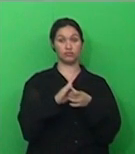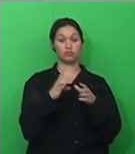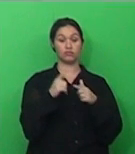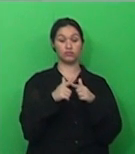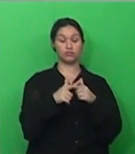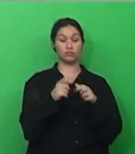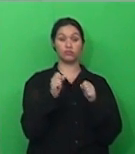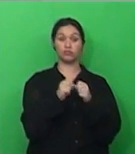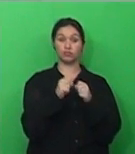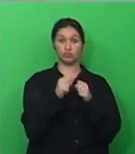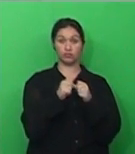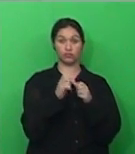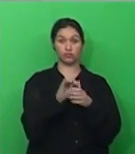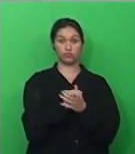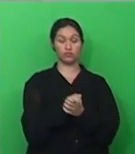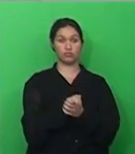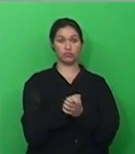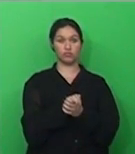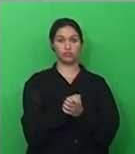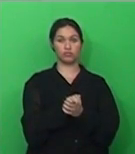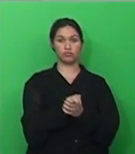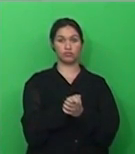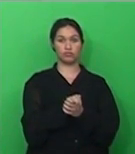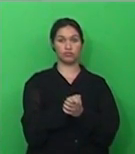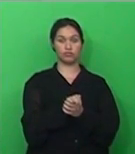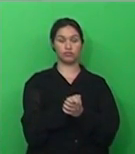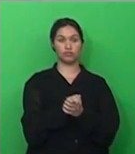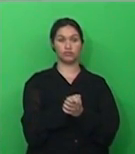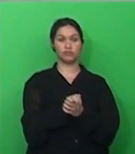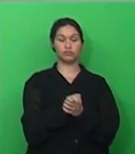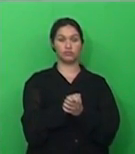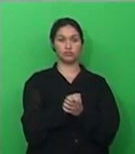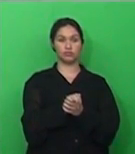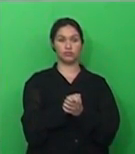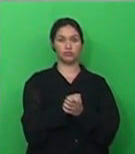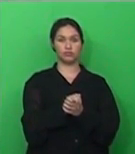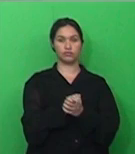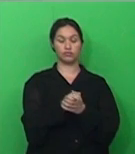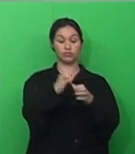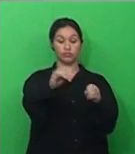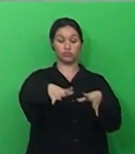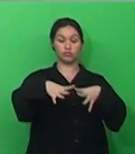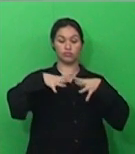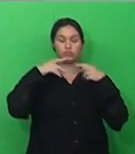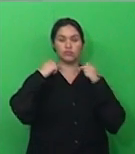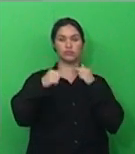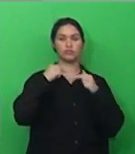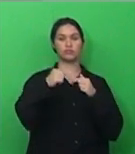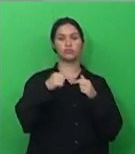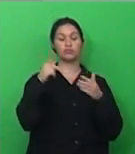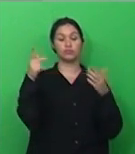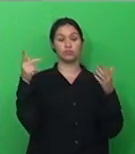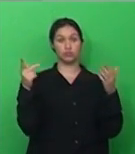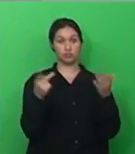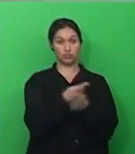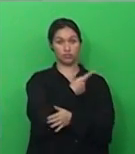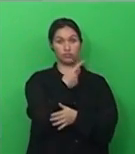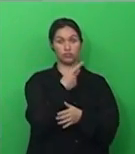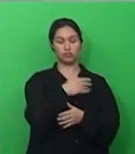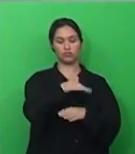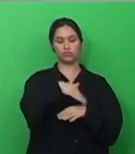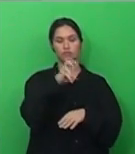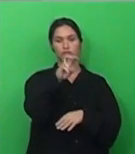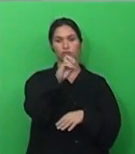com uma representatividade de mais de 500 pessoas, a quem eu quero parabenizar, a sociedade que vem se manifestando a favor